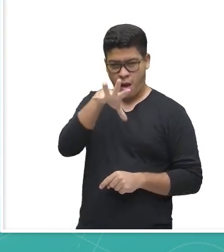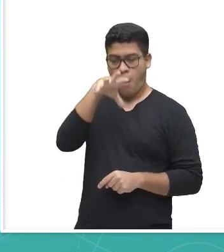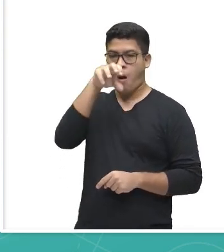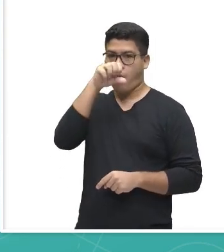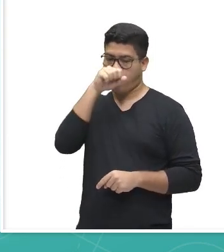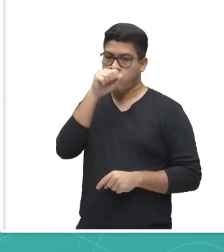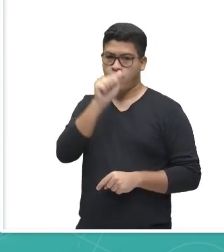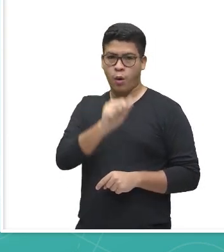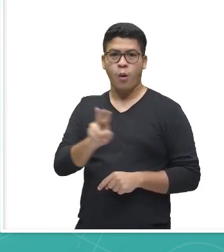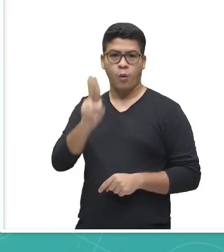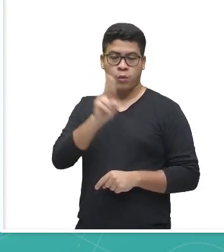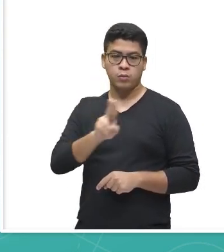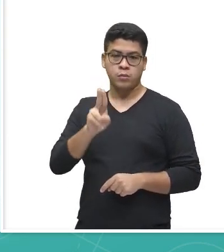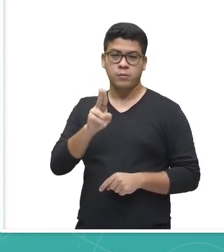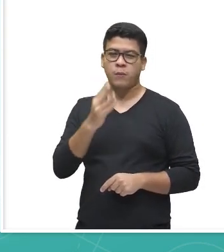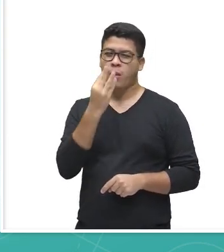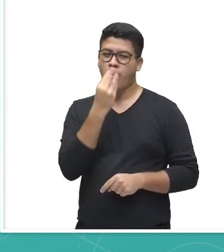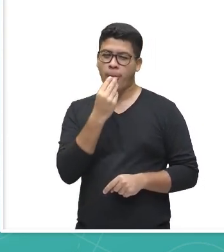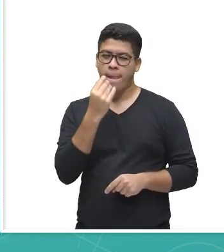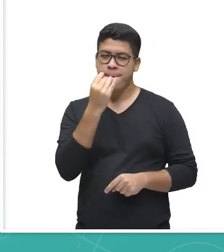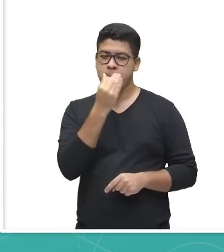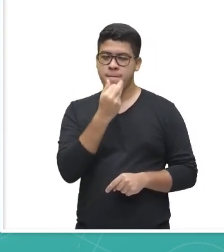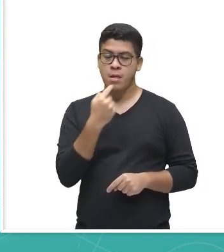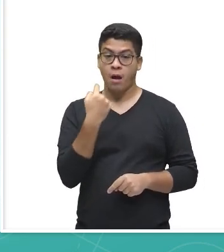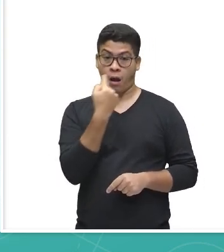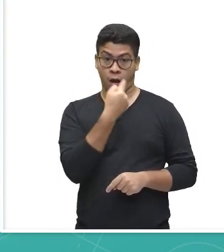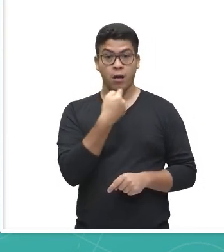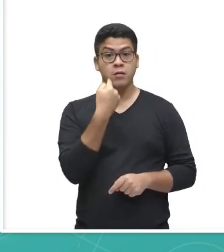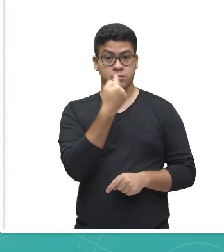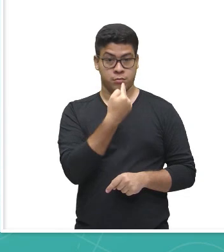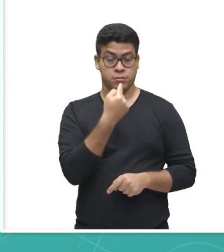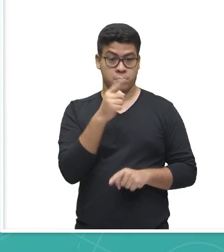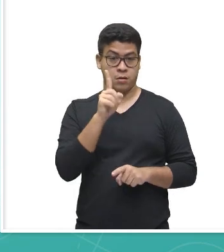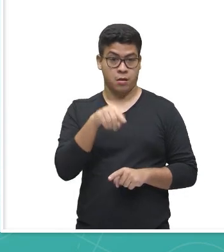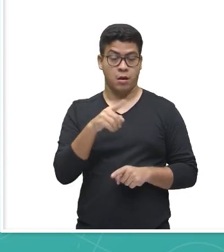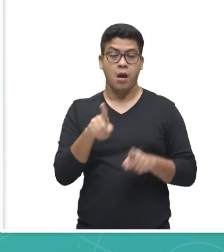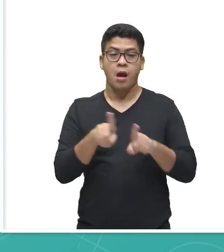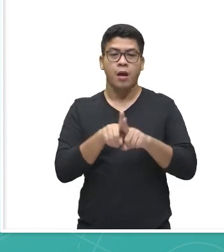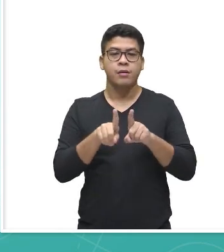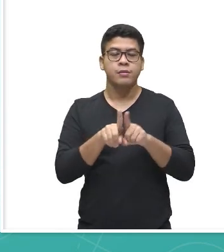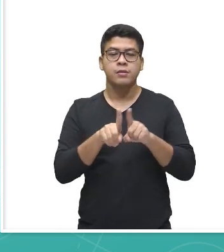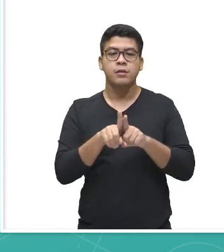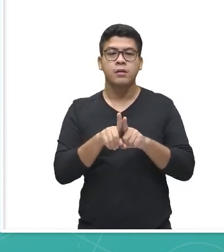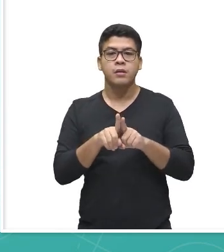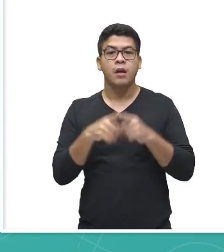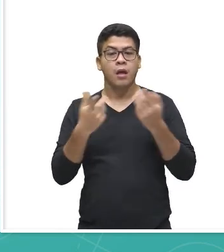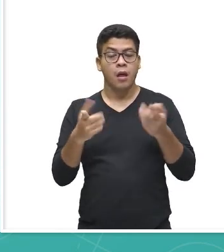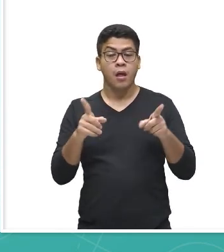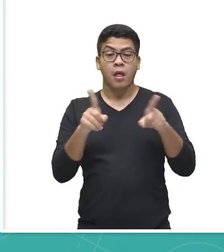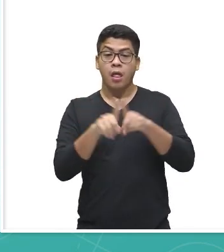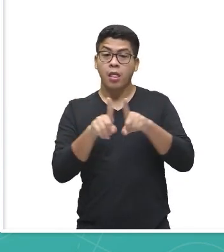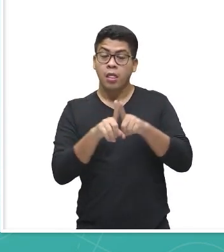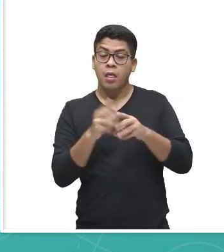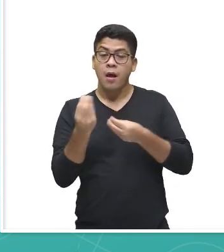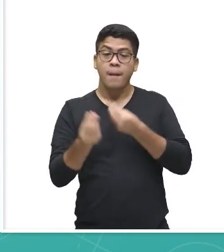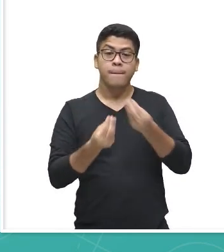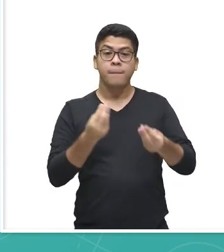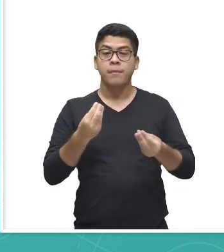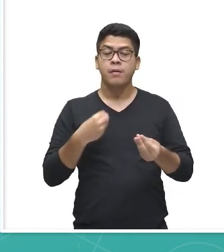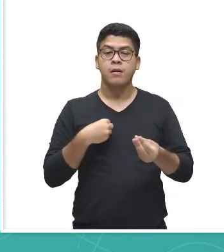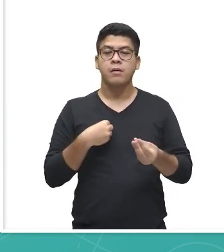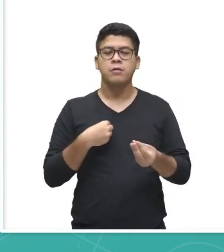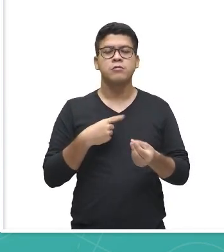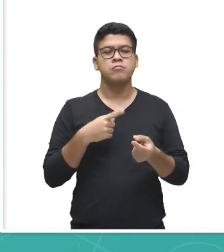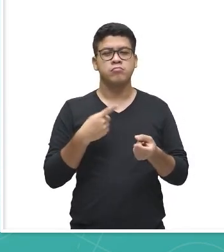utiliza o nariz, o sabor, utilizando ali as papilas gustativas que estão presentes na nossa língua, a gente